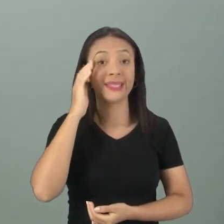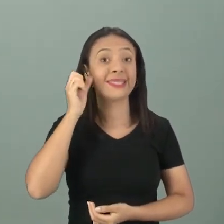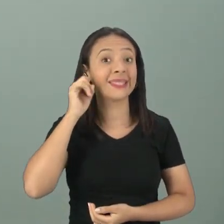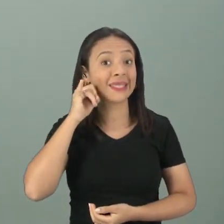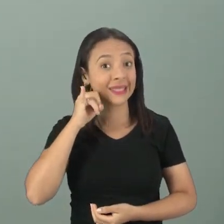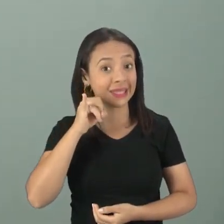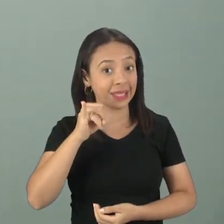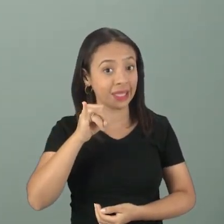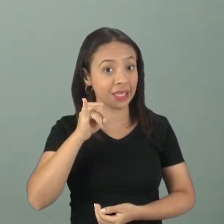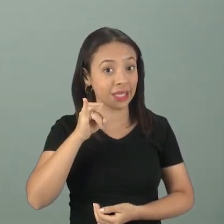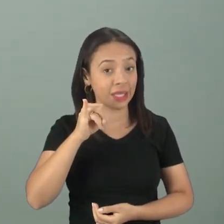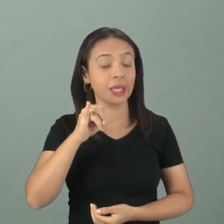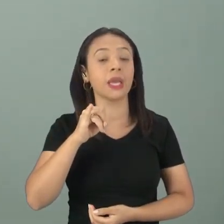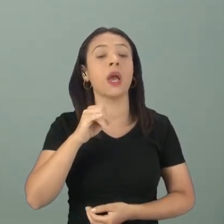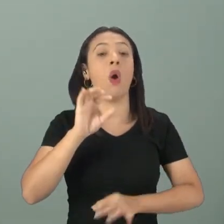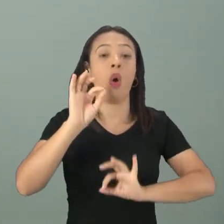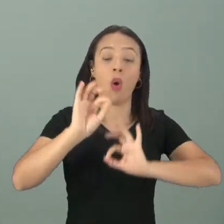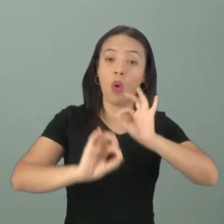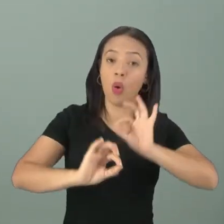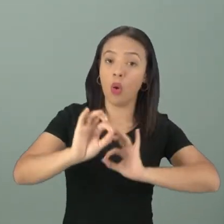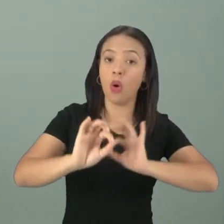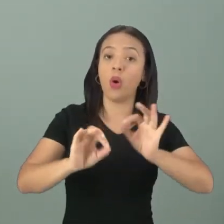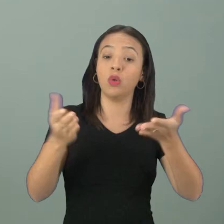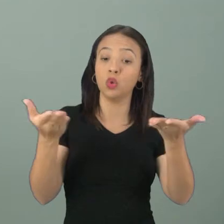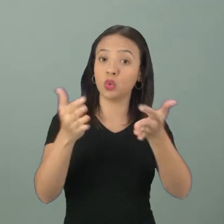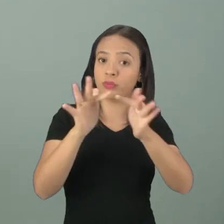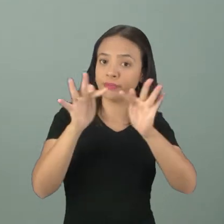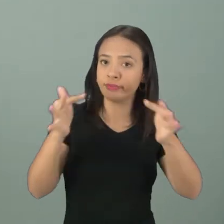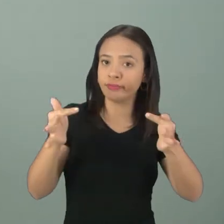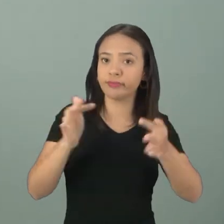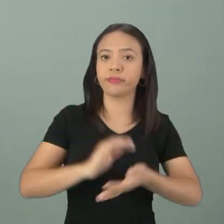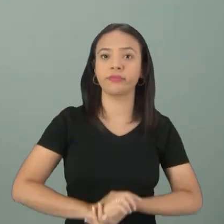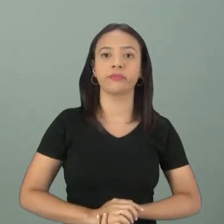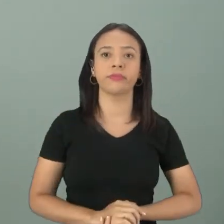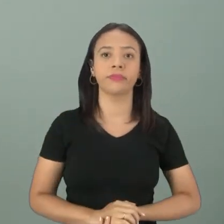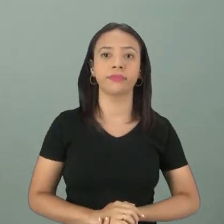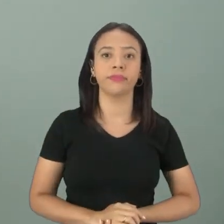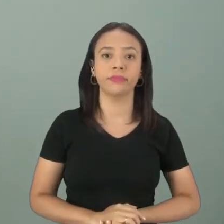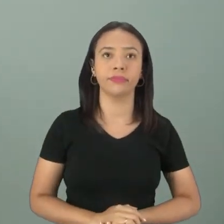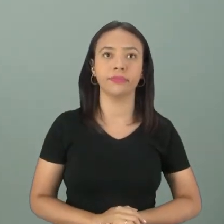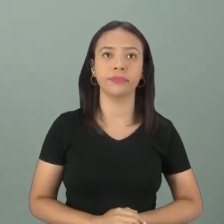no Simple Present, certo?